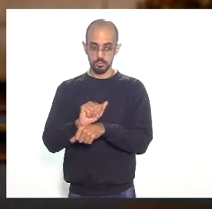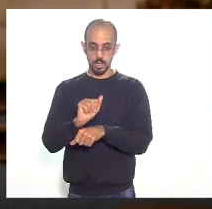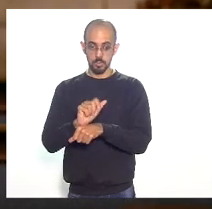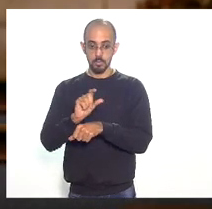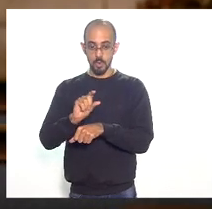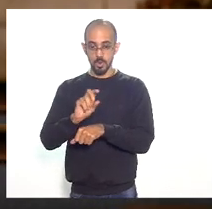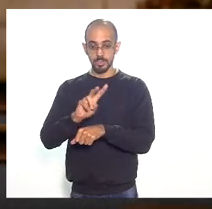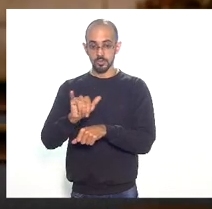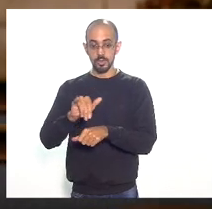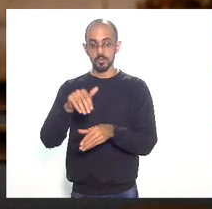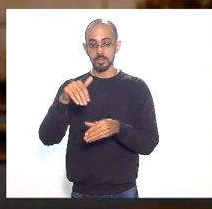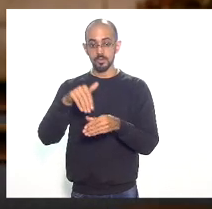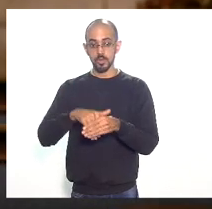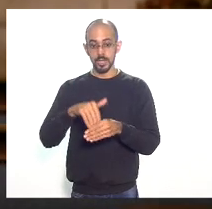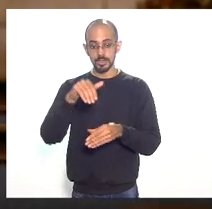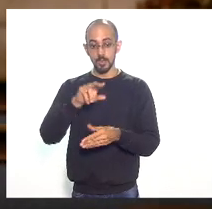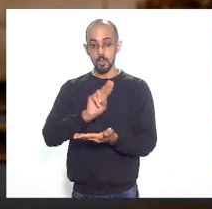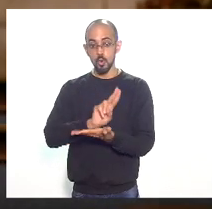fazer a votação nominal.